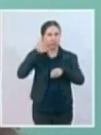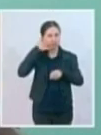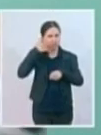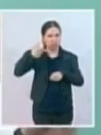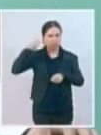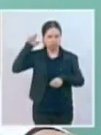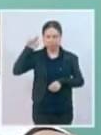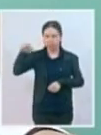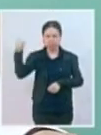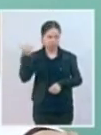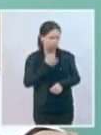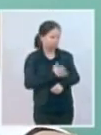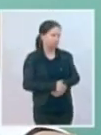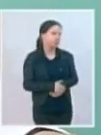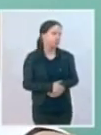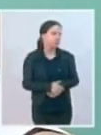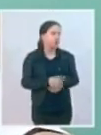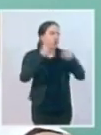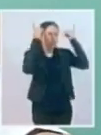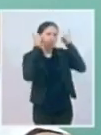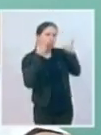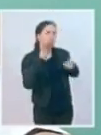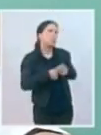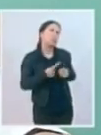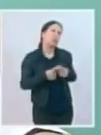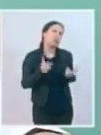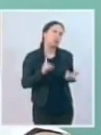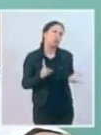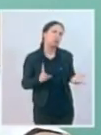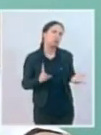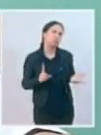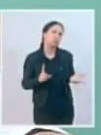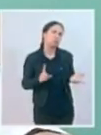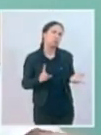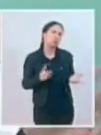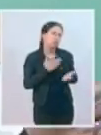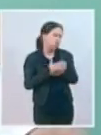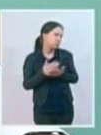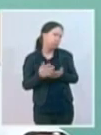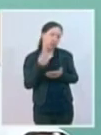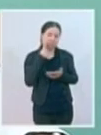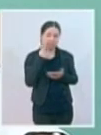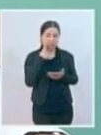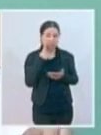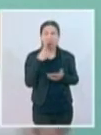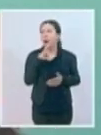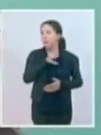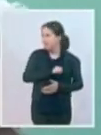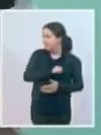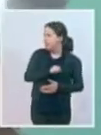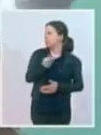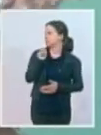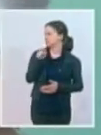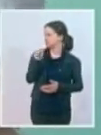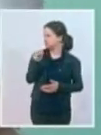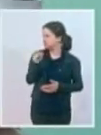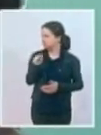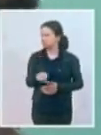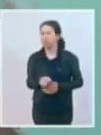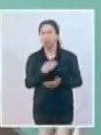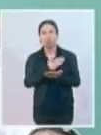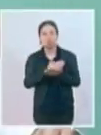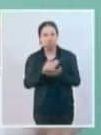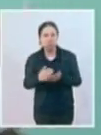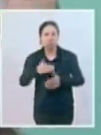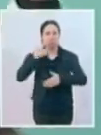ele mesmo falou, Dudu, por que não? Vamos trabalhar essa ideia, né? Eu falei, nossa, amei, gostei demais. Aí já corremos com a